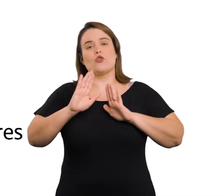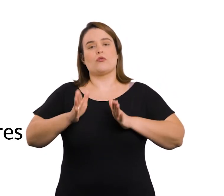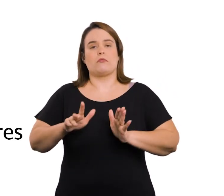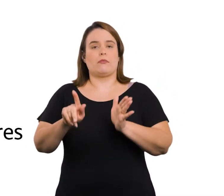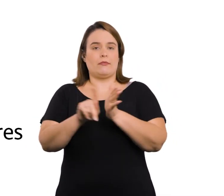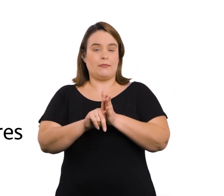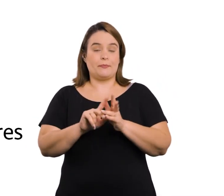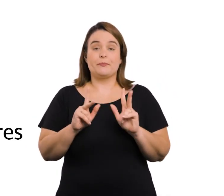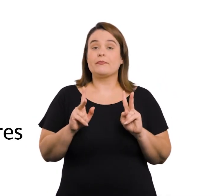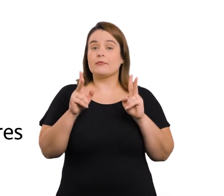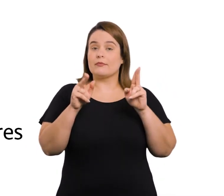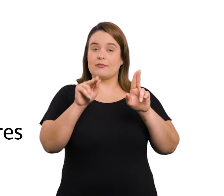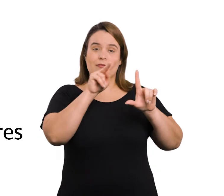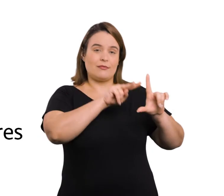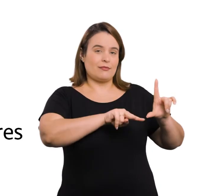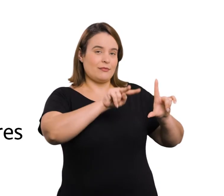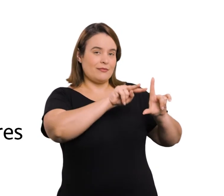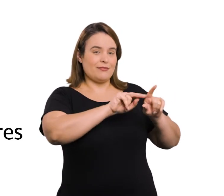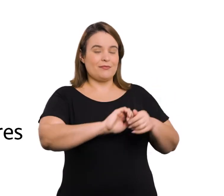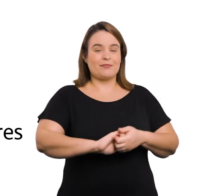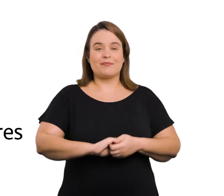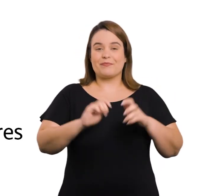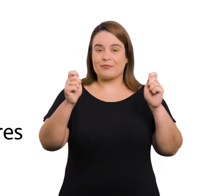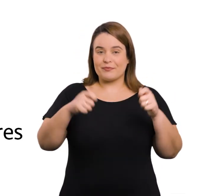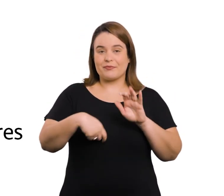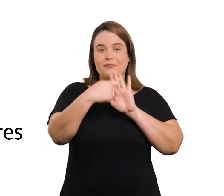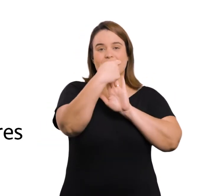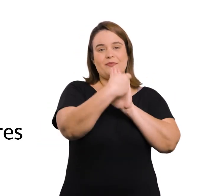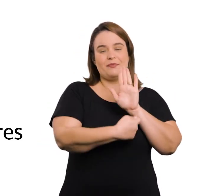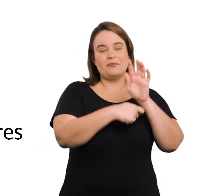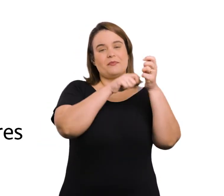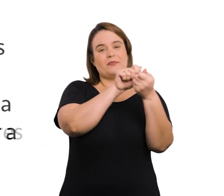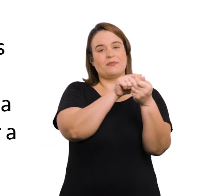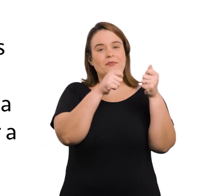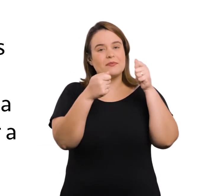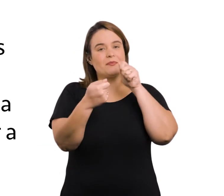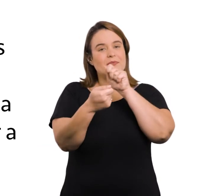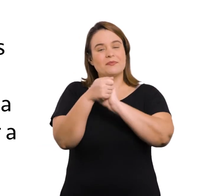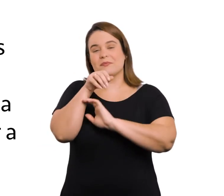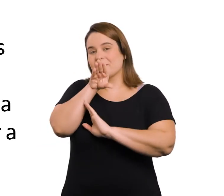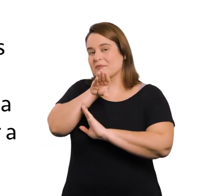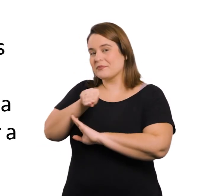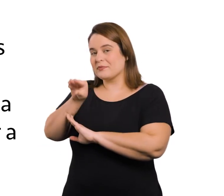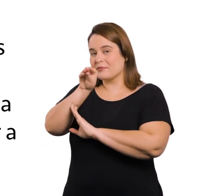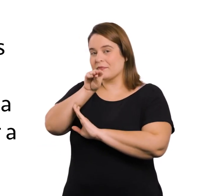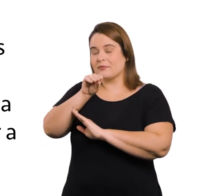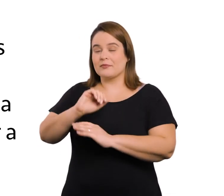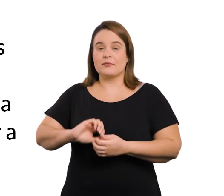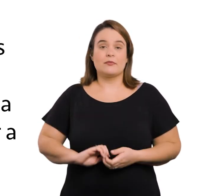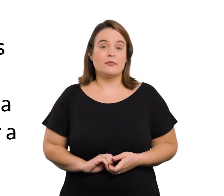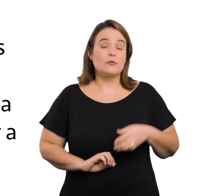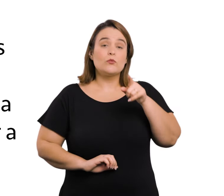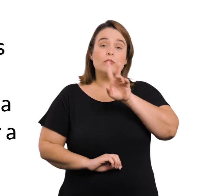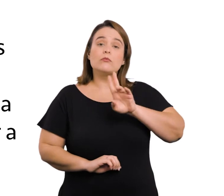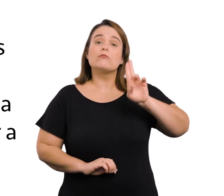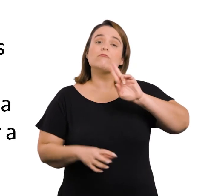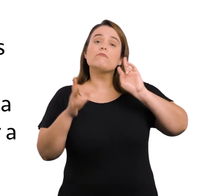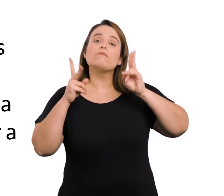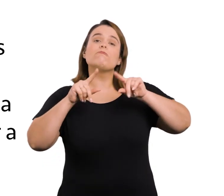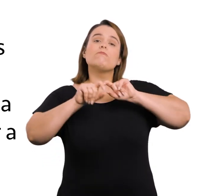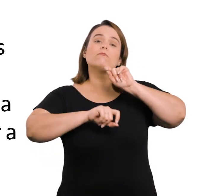ou vozes sintetizadas, assim como os leitores de tela. Permitem que textos sejam transformados em